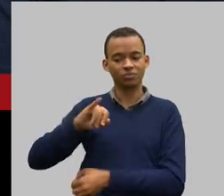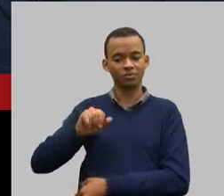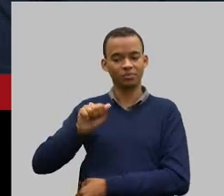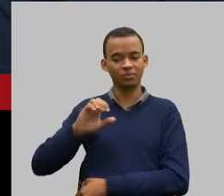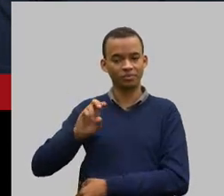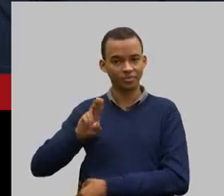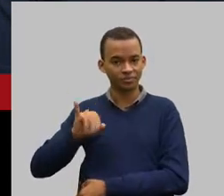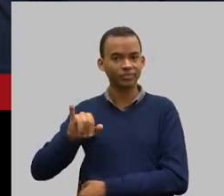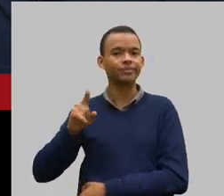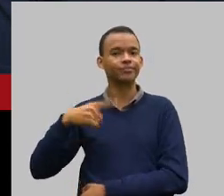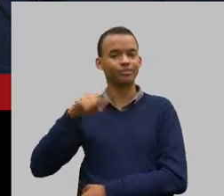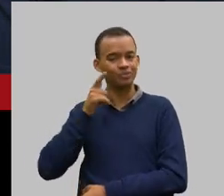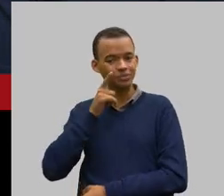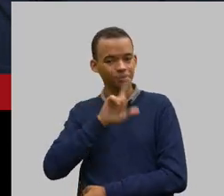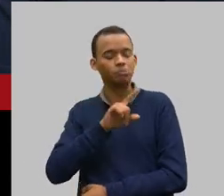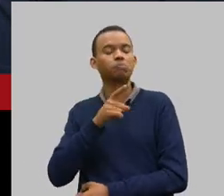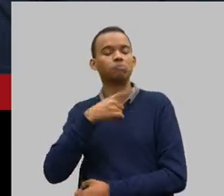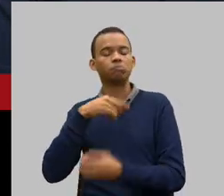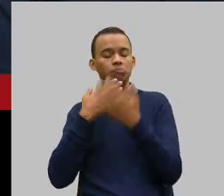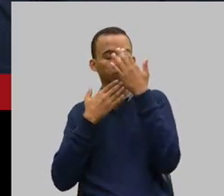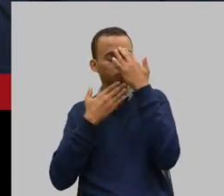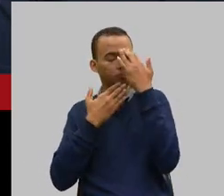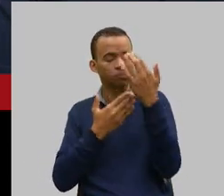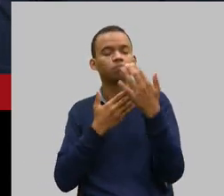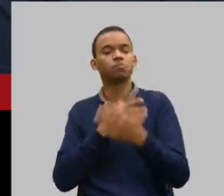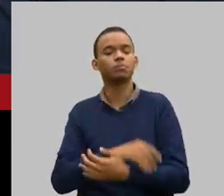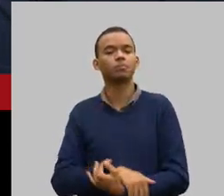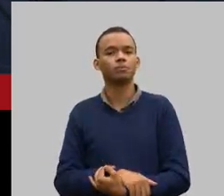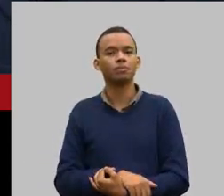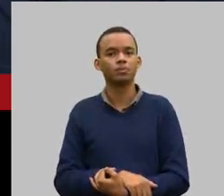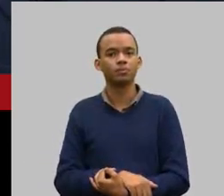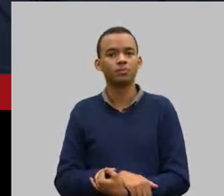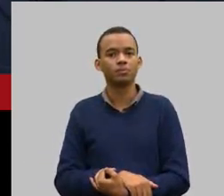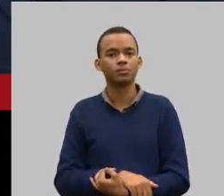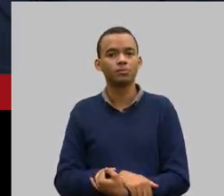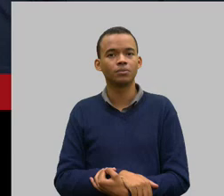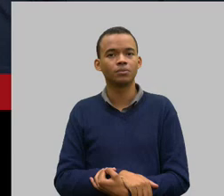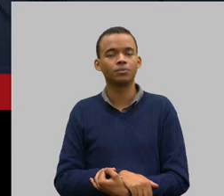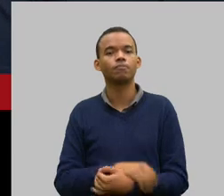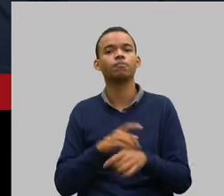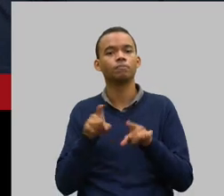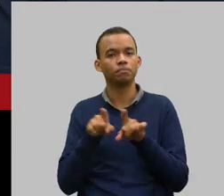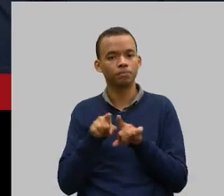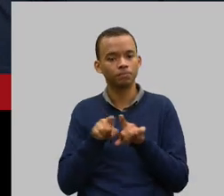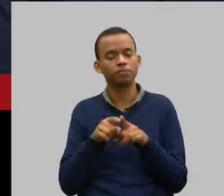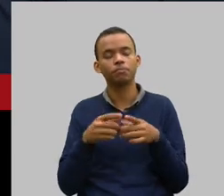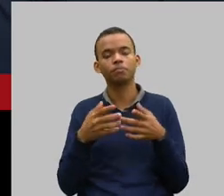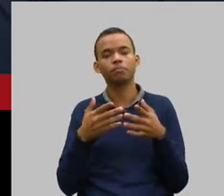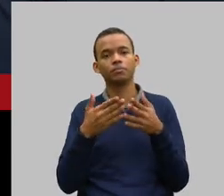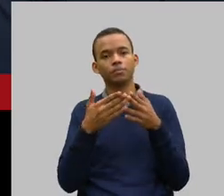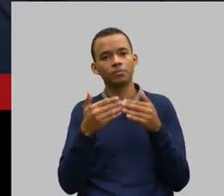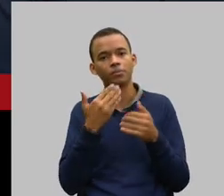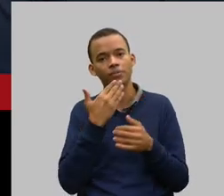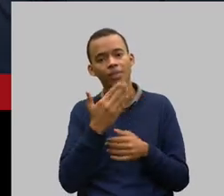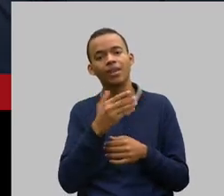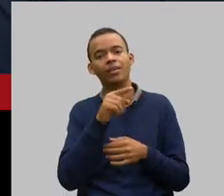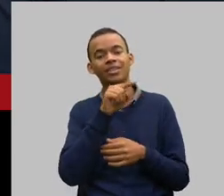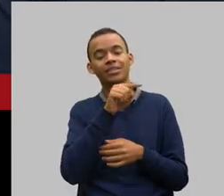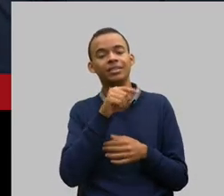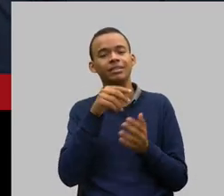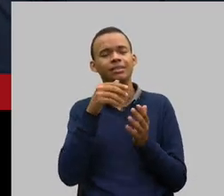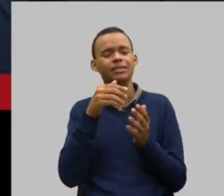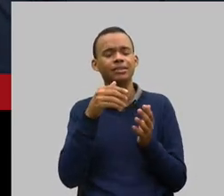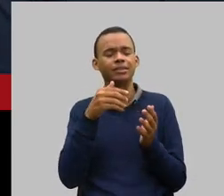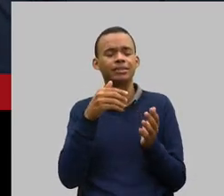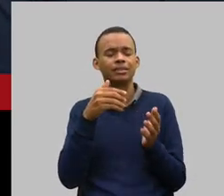grande conquista que nós temos que agradecer mas enfim é isso o secretário gostaria também que pudesse fazer também uma pincelada na questão